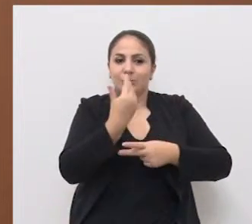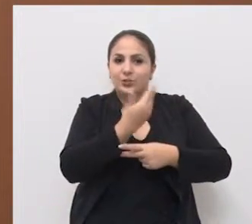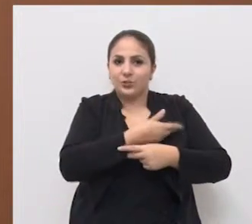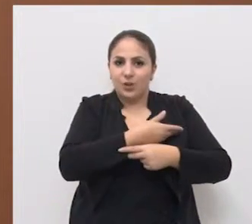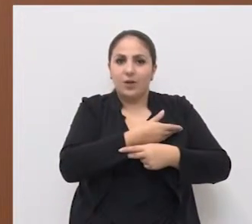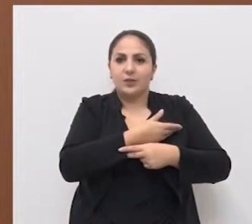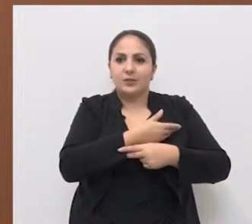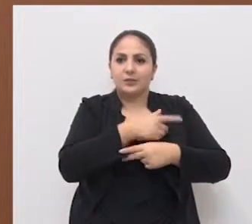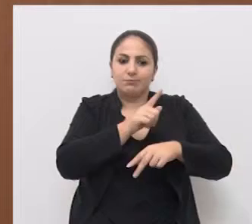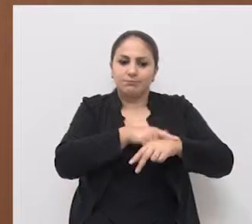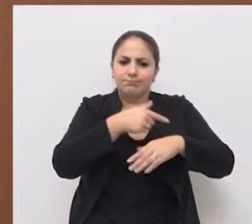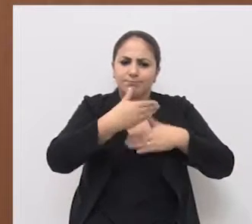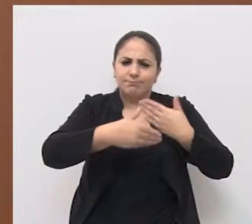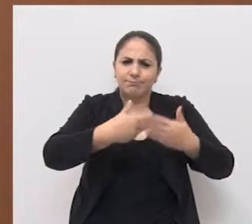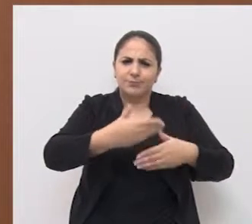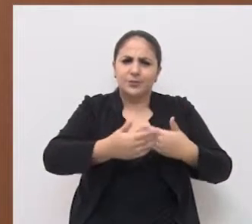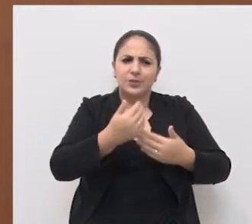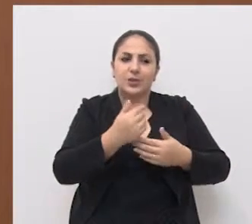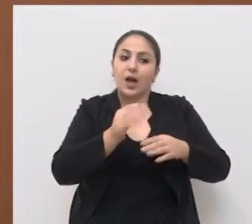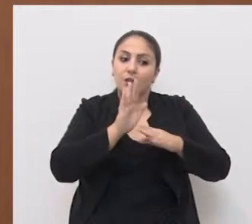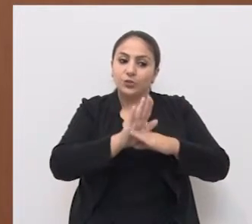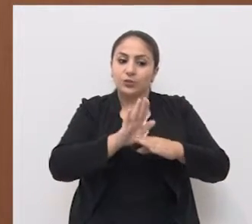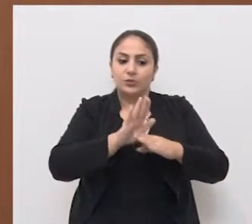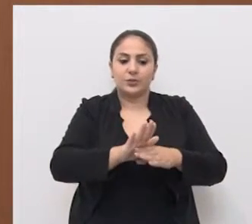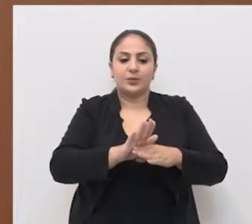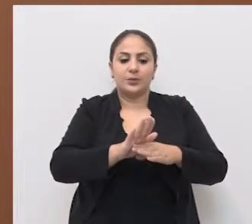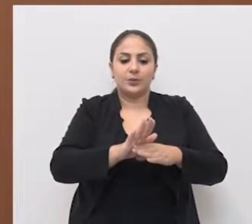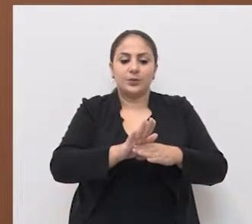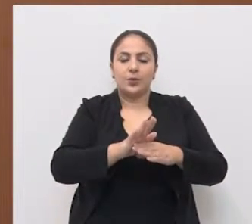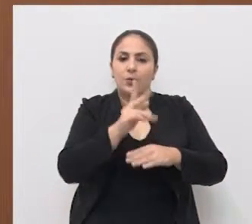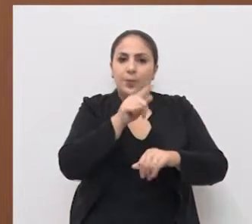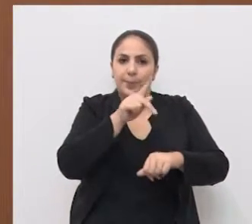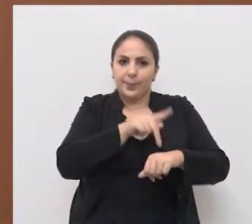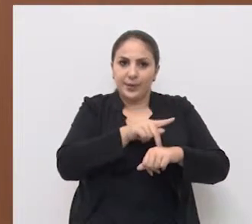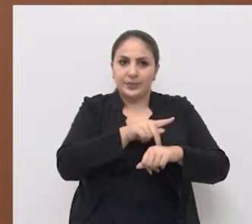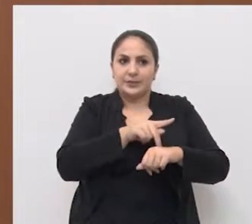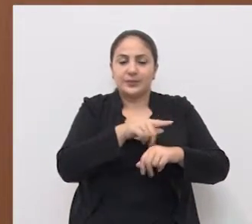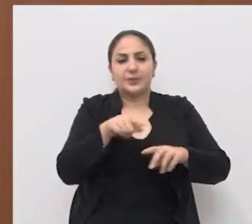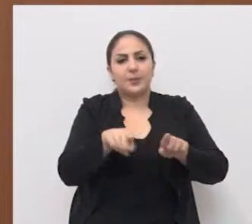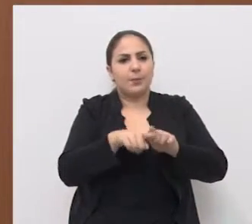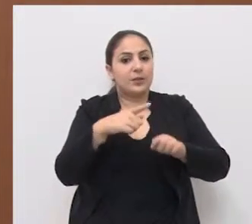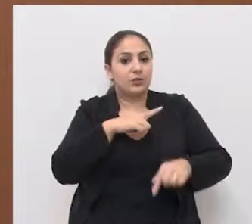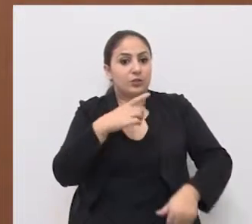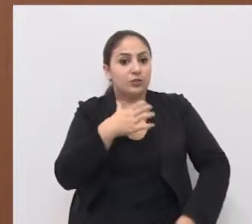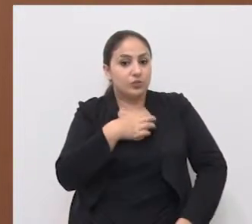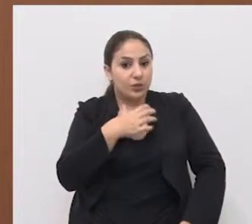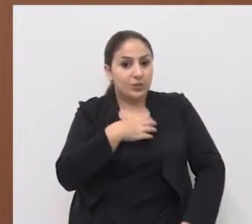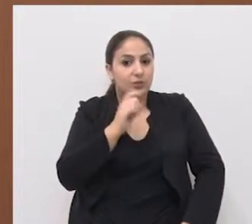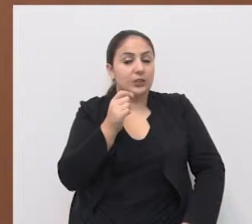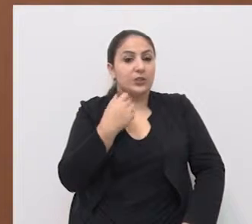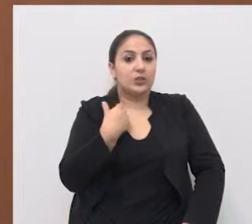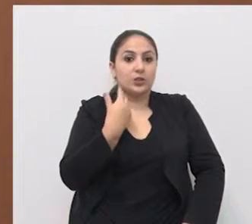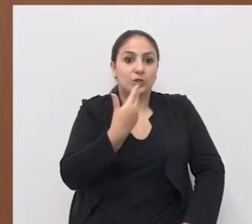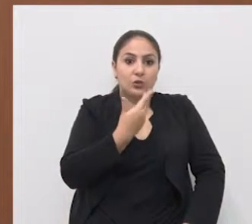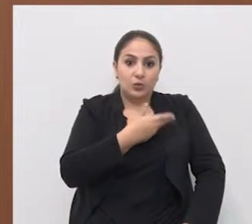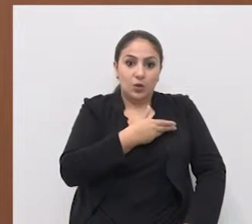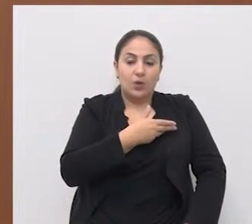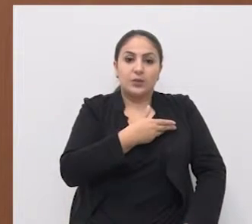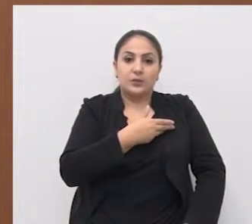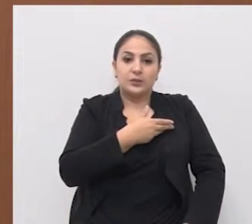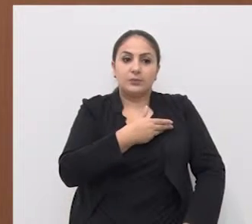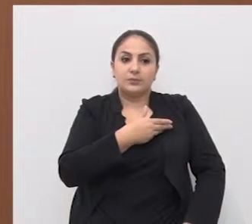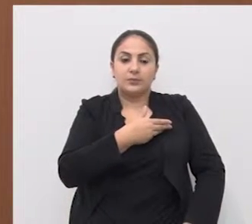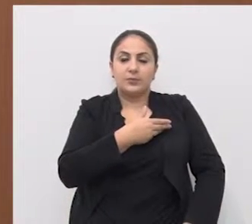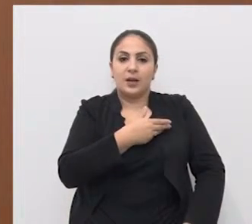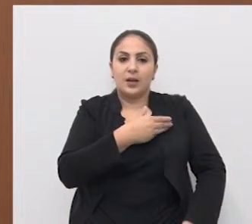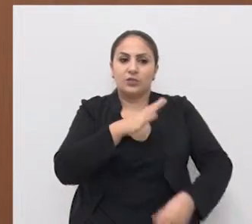né, nós, ao longo desse tempo todo, viemos contribuindo com o país, de forma que hoje nós